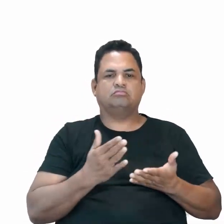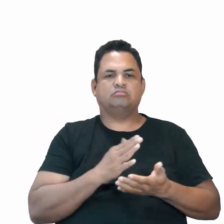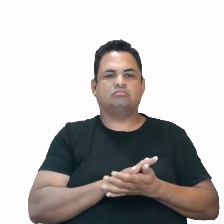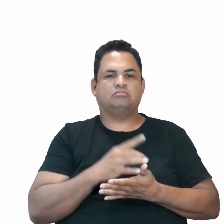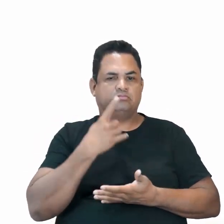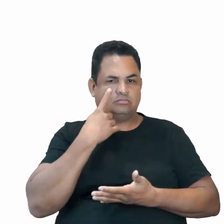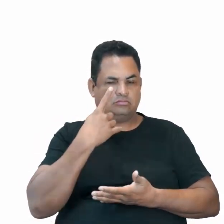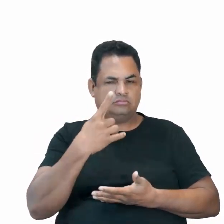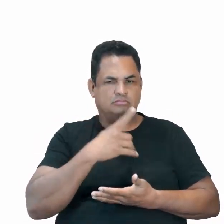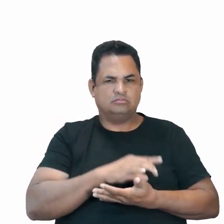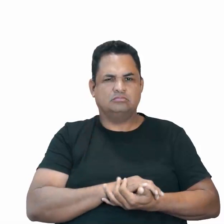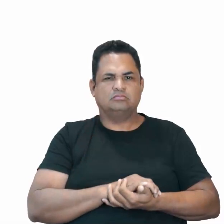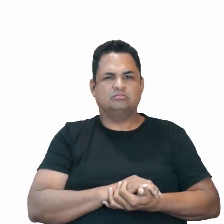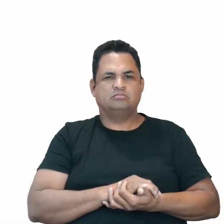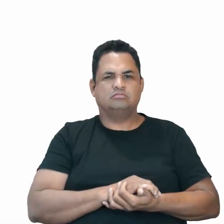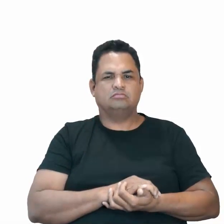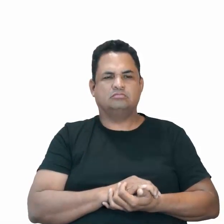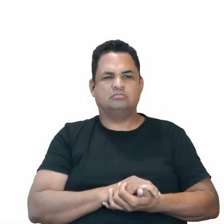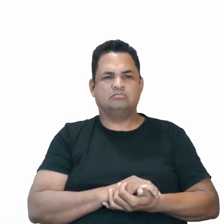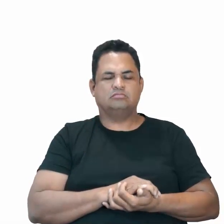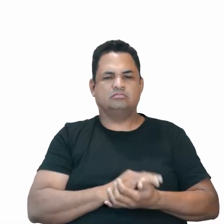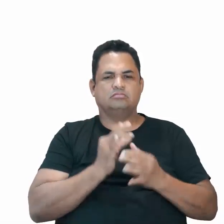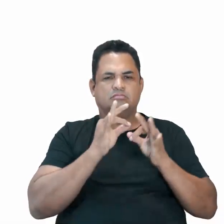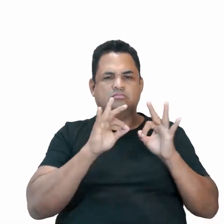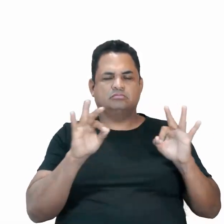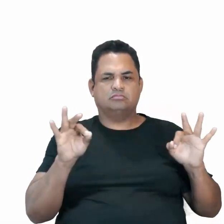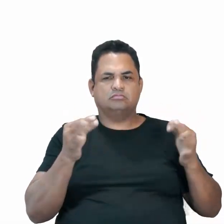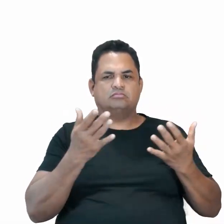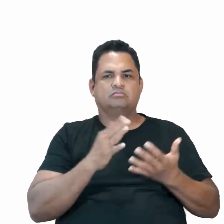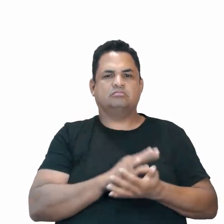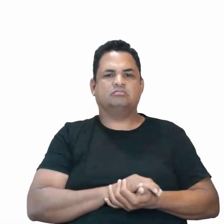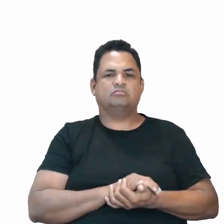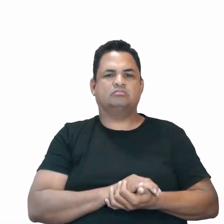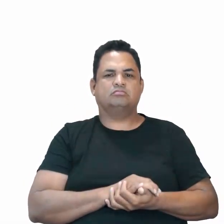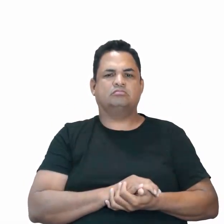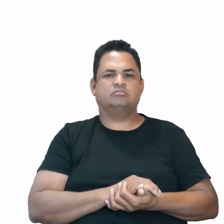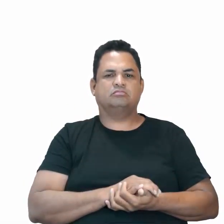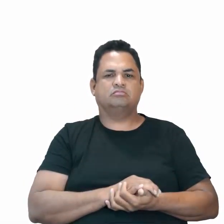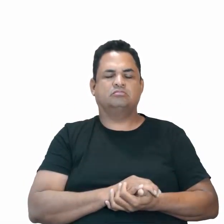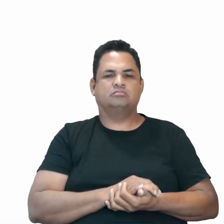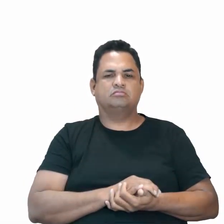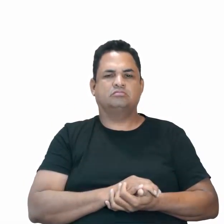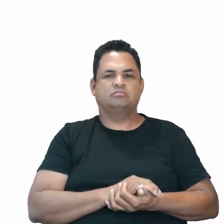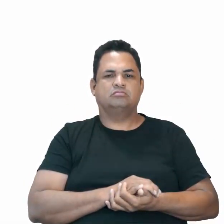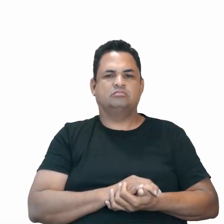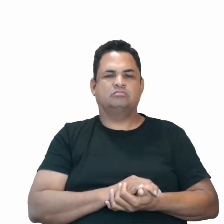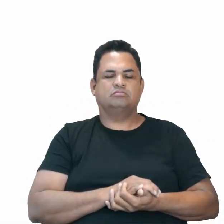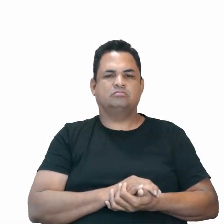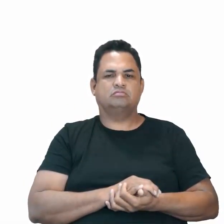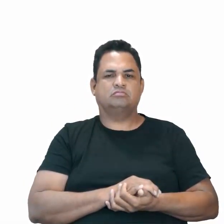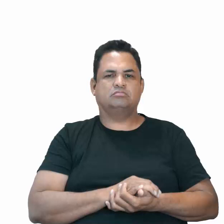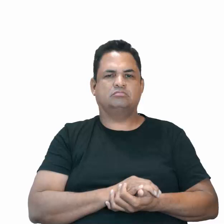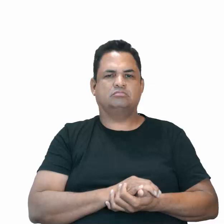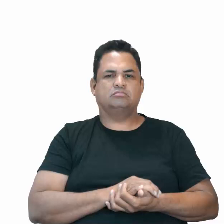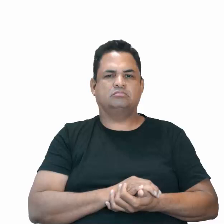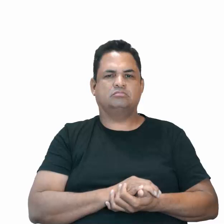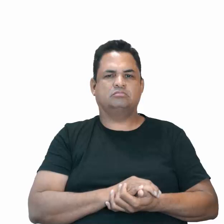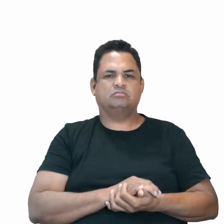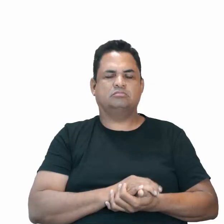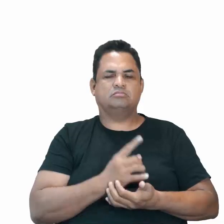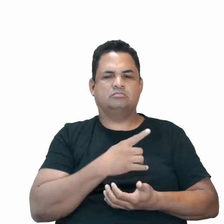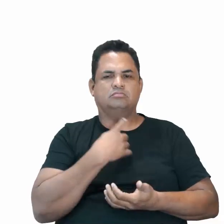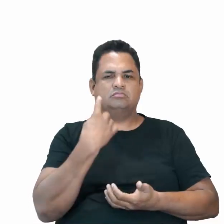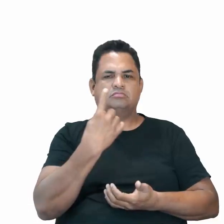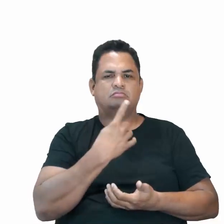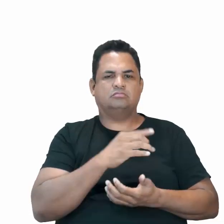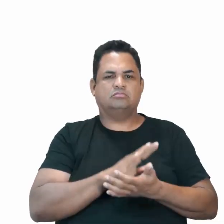tubo elétrico que você sabe, bem simplesinho. Exatamente. Né? Agora, eu não lembro qual é o slide, mas eu vou tentar aqui. Nós estamos no